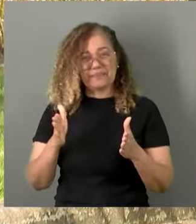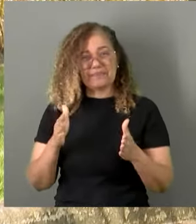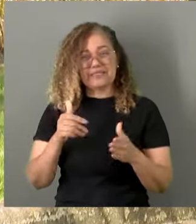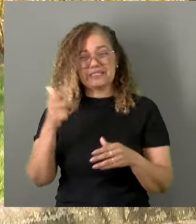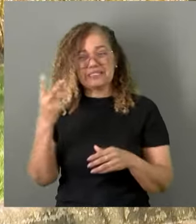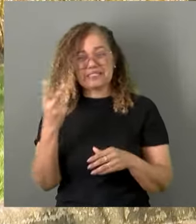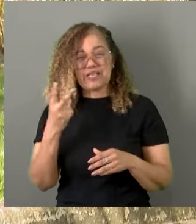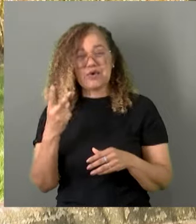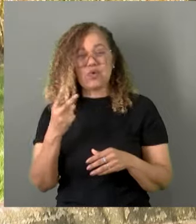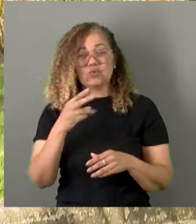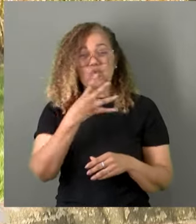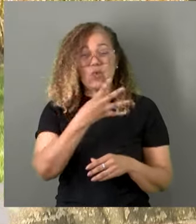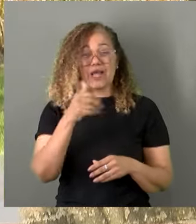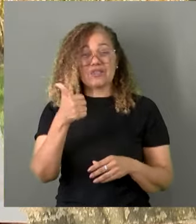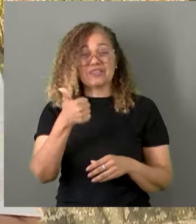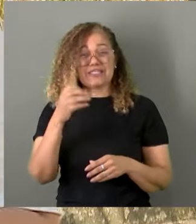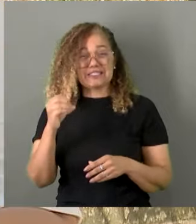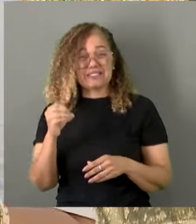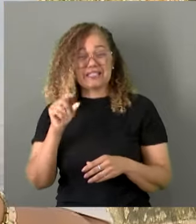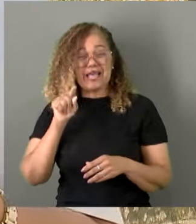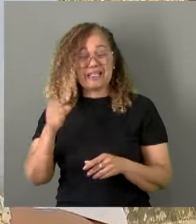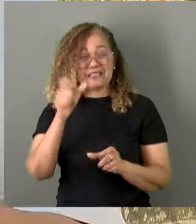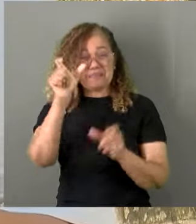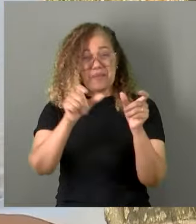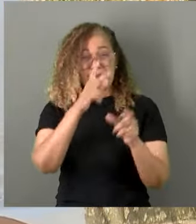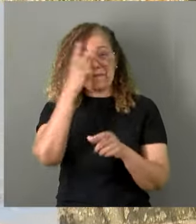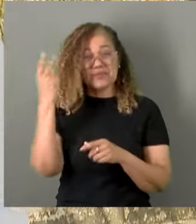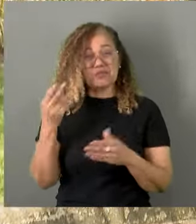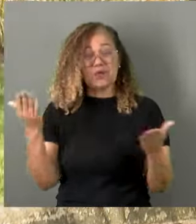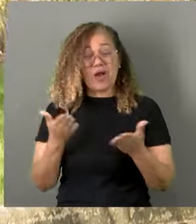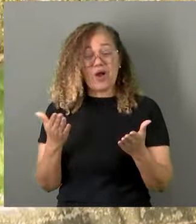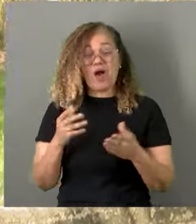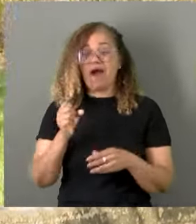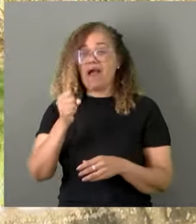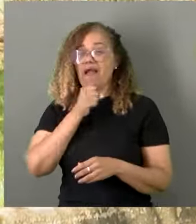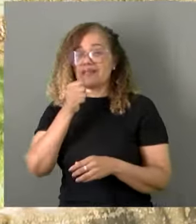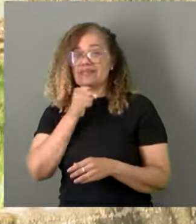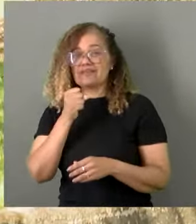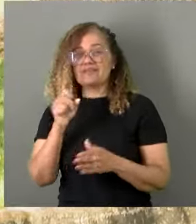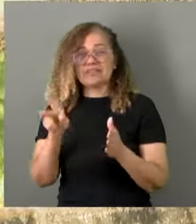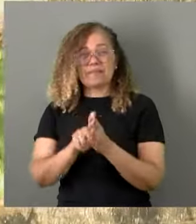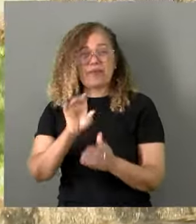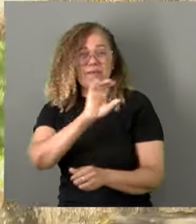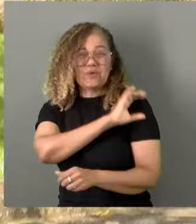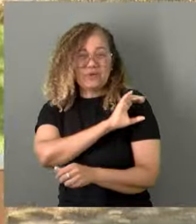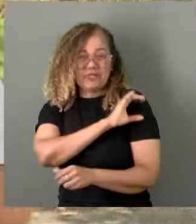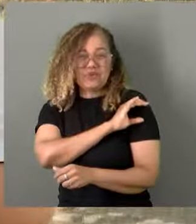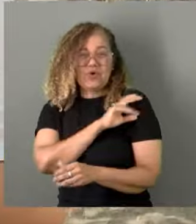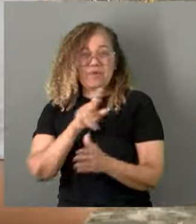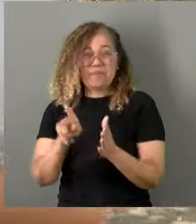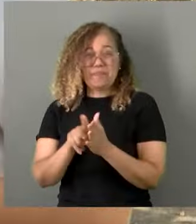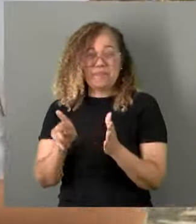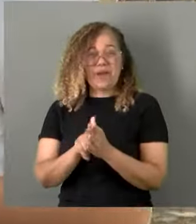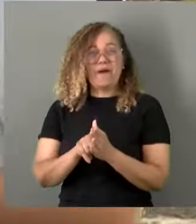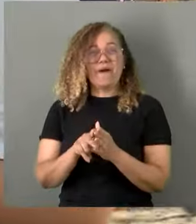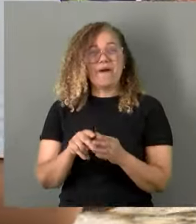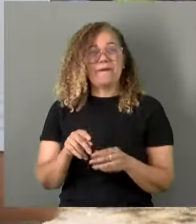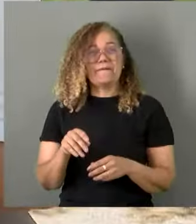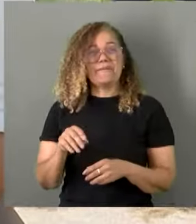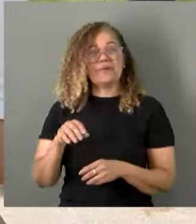de 410.000 eleitores agora nós vamos entrevistar o coordenador das eleições do TR ser Marcelo